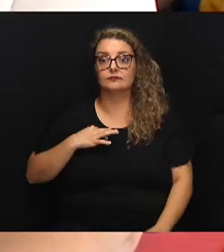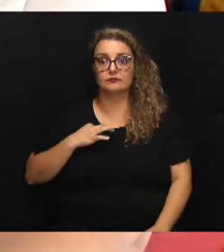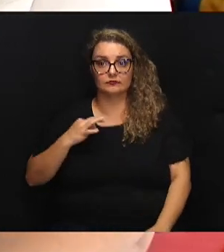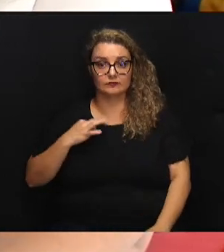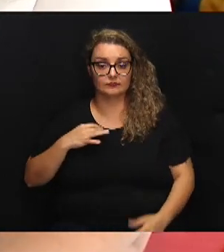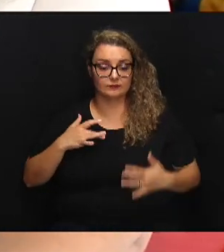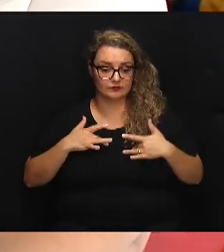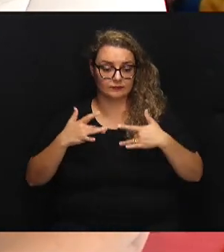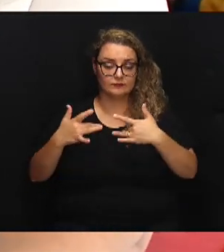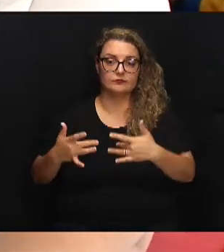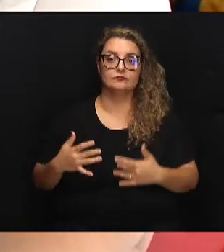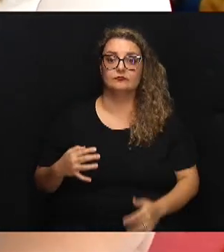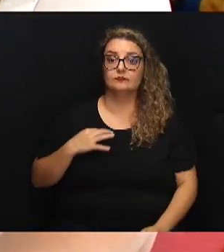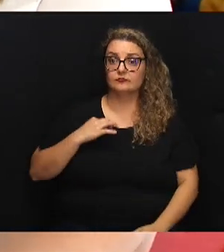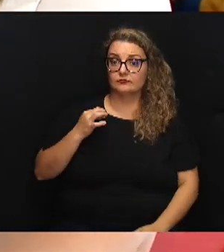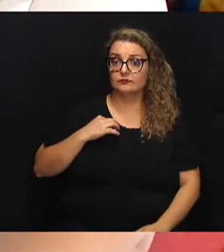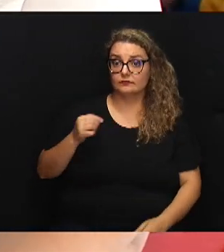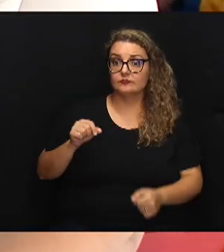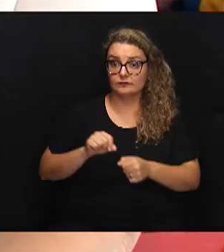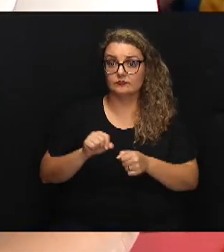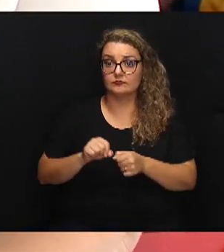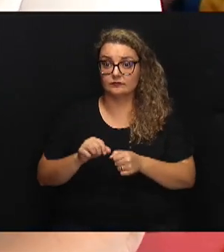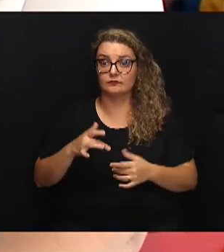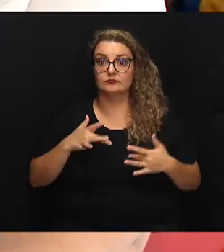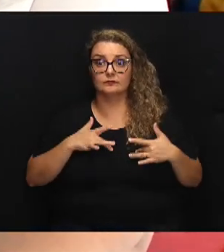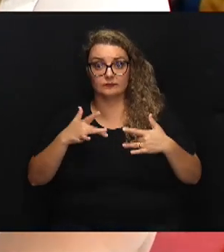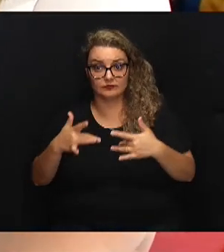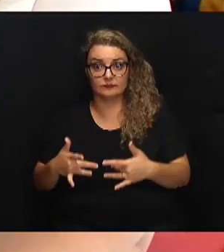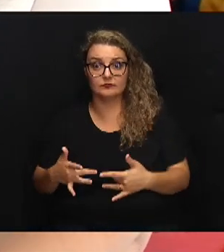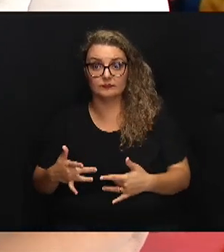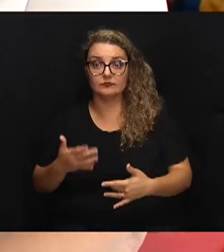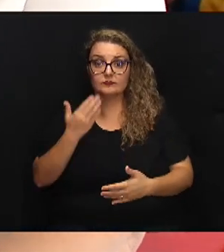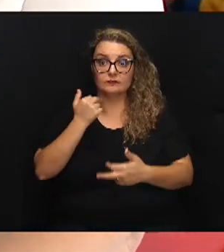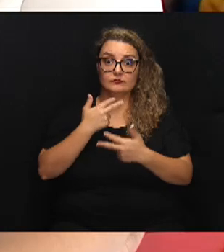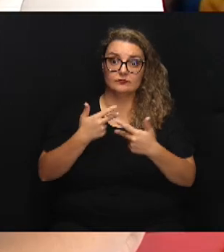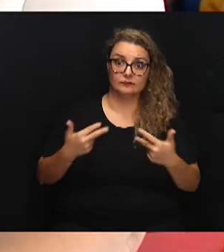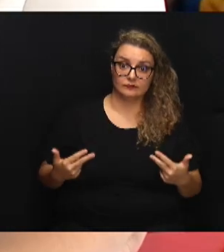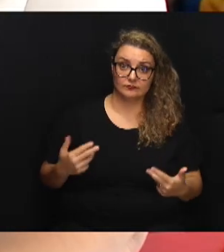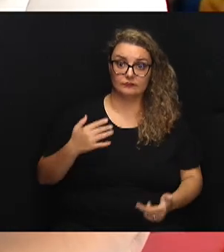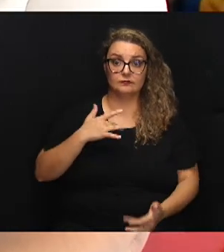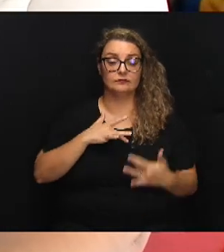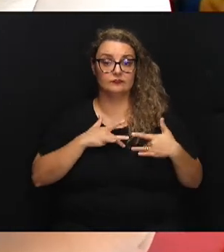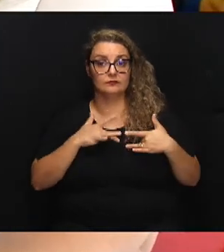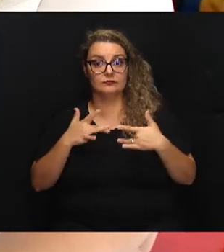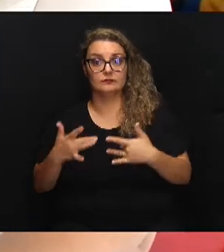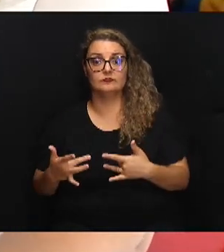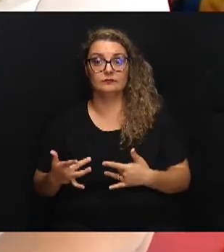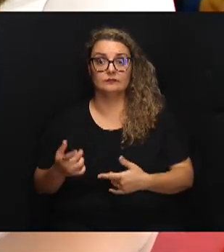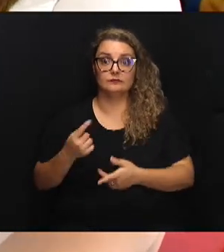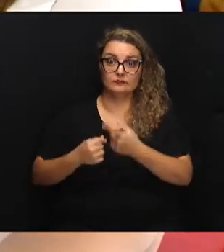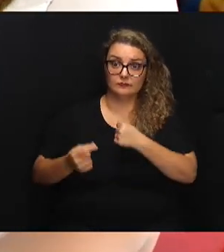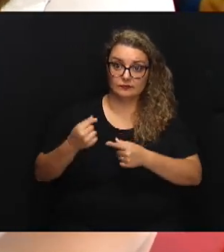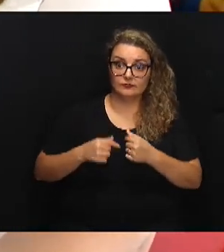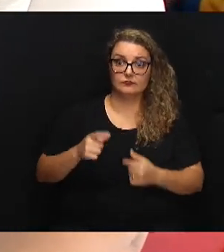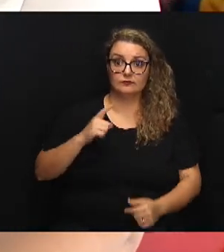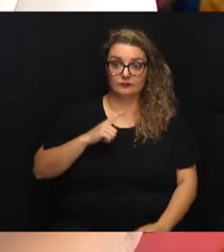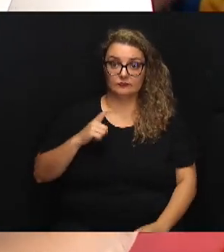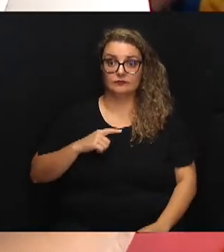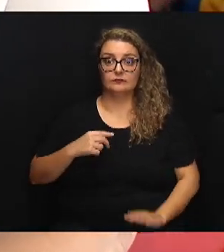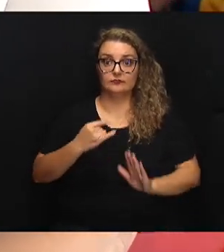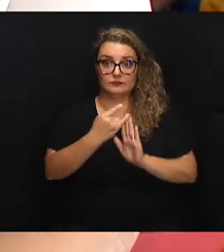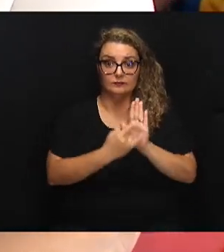Então tem voluntários que fazem essas doações de alimentos, doações até financeiras. Nós temos a Nota